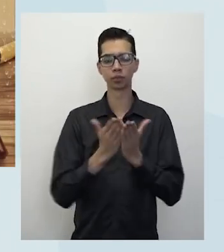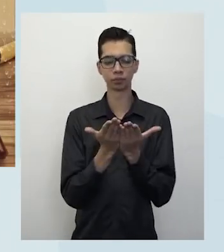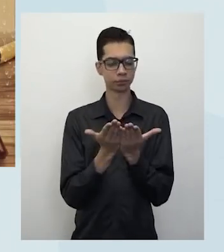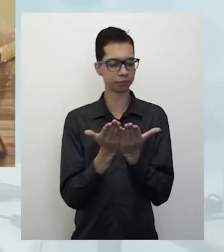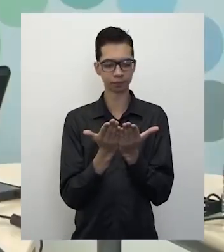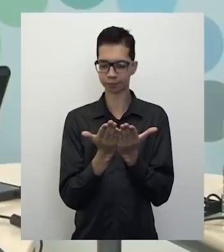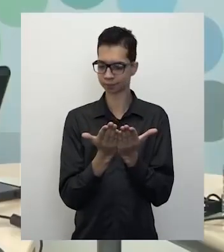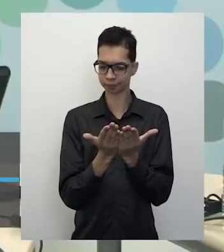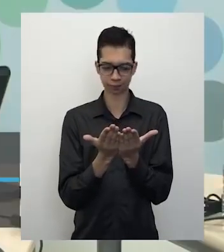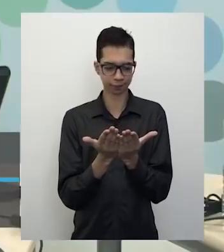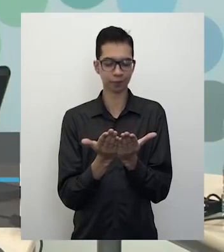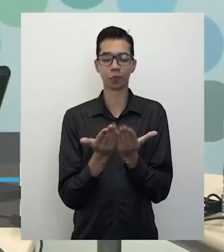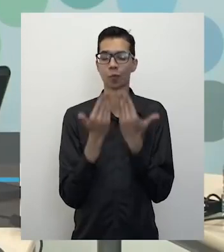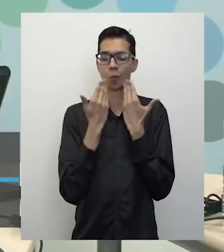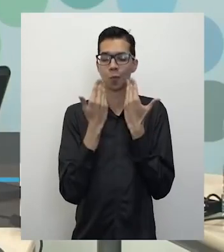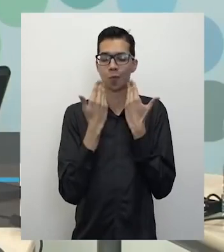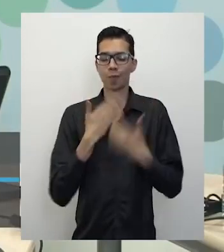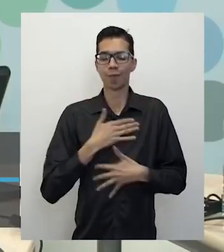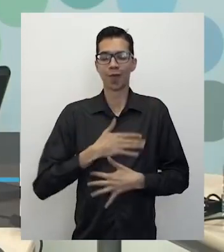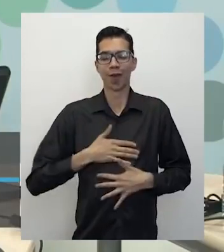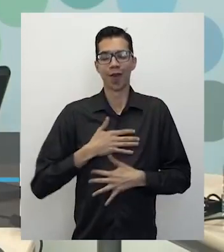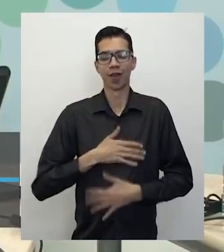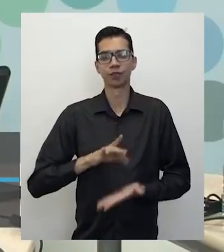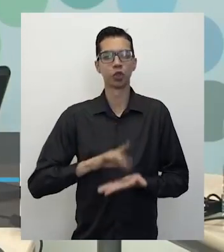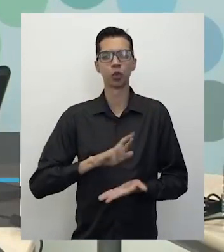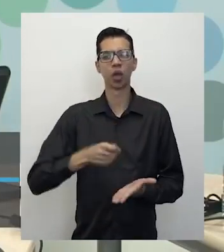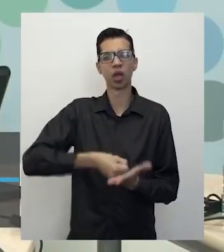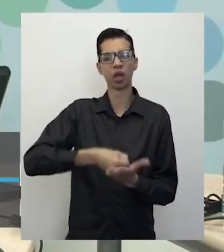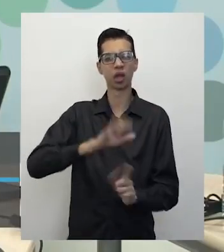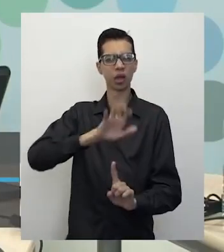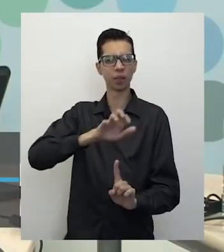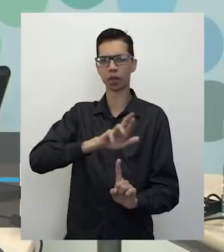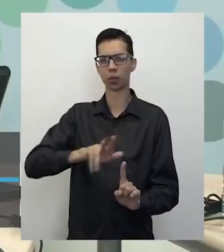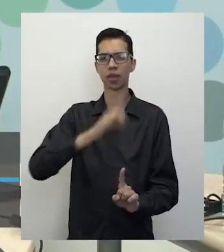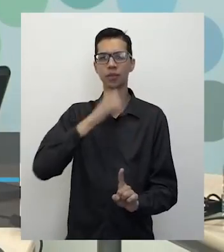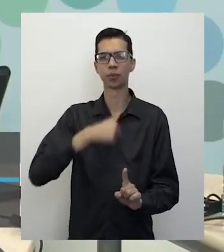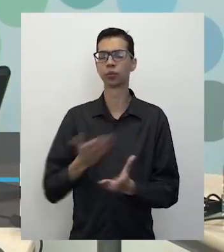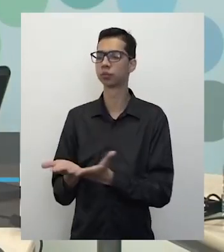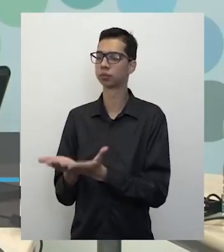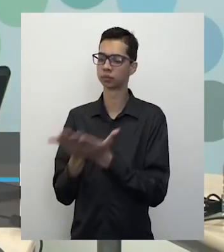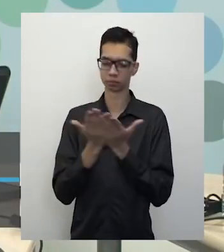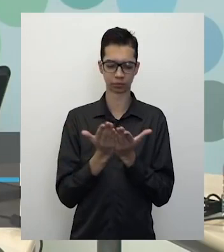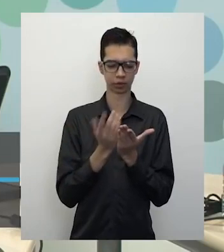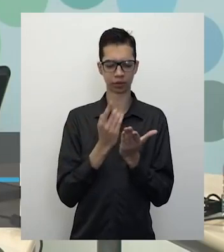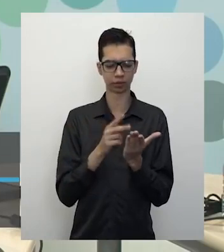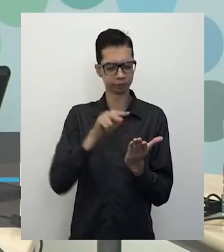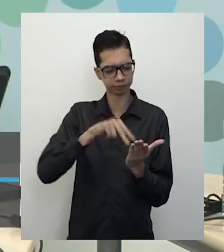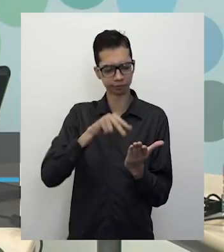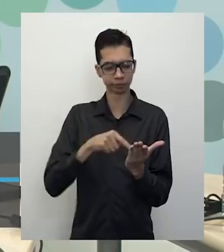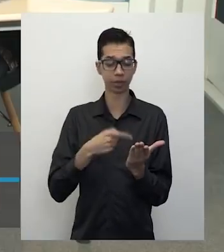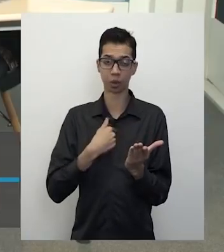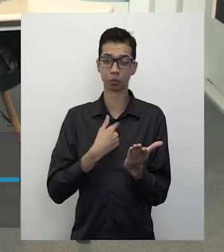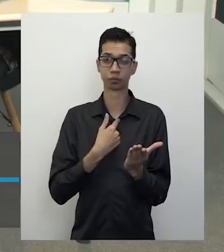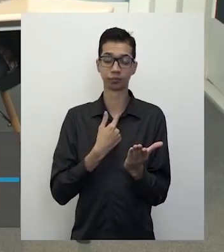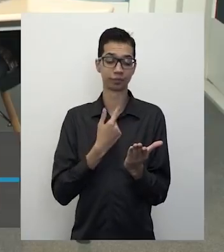por gosto, não por obrigação, gente. Eu vou pegar um livro, uma crônica para ler, para eu me entreter, para eu me divertir, certo? Posso só